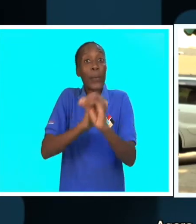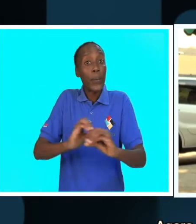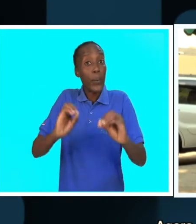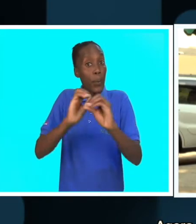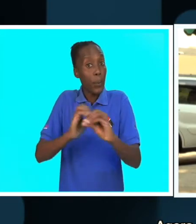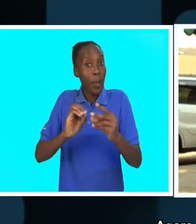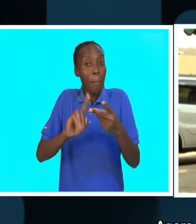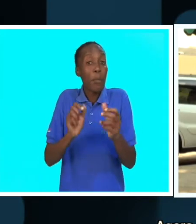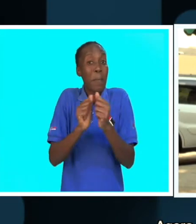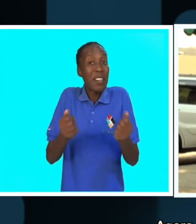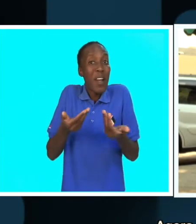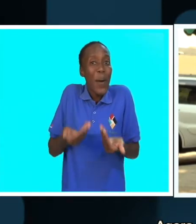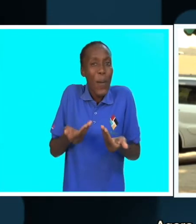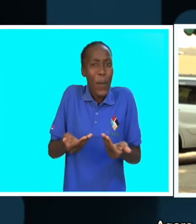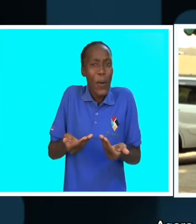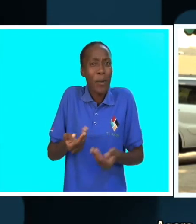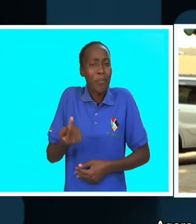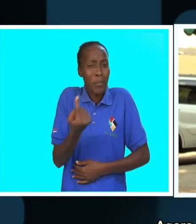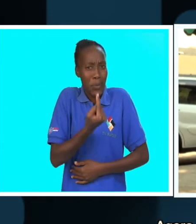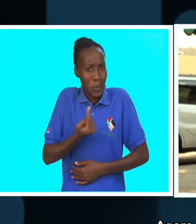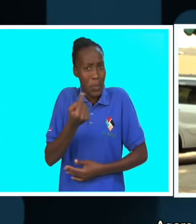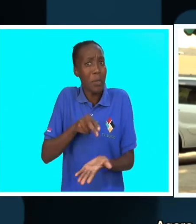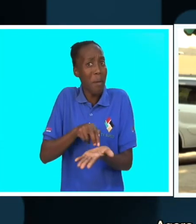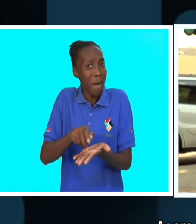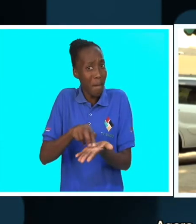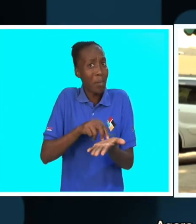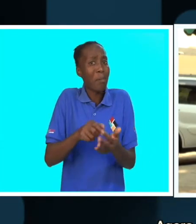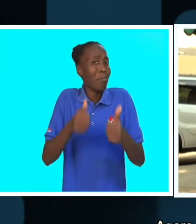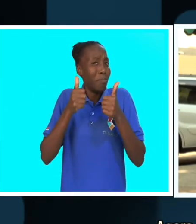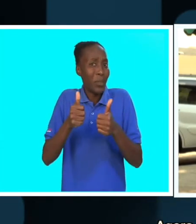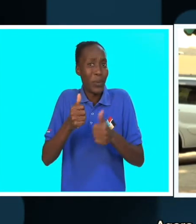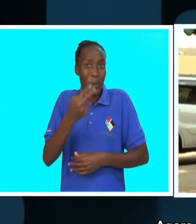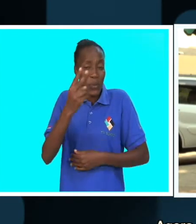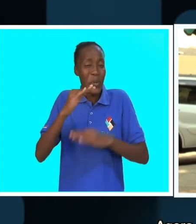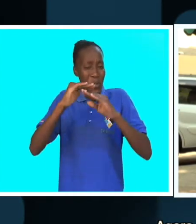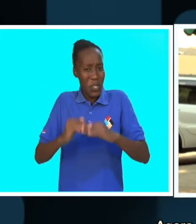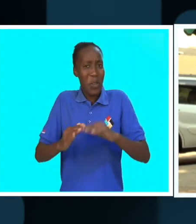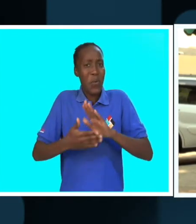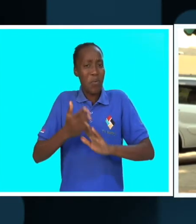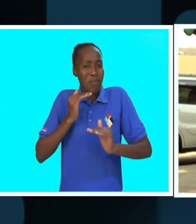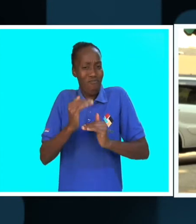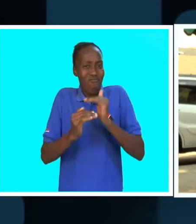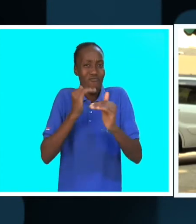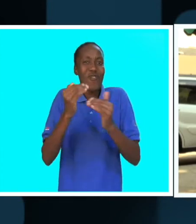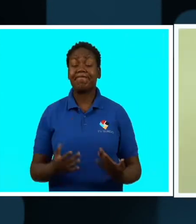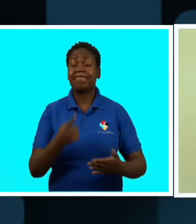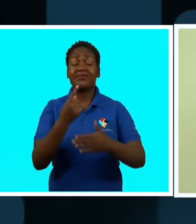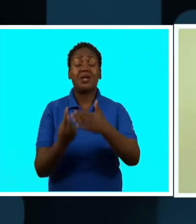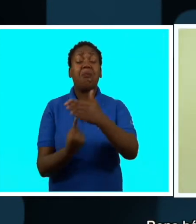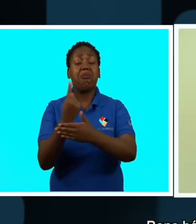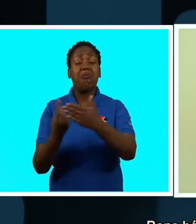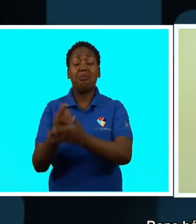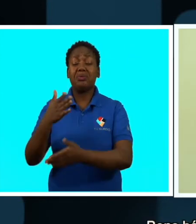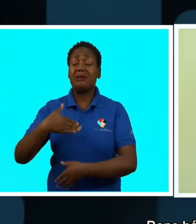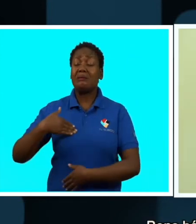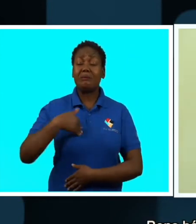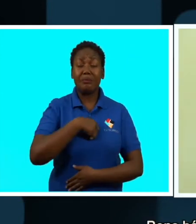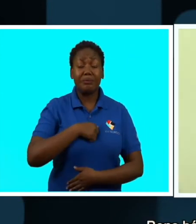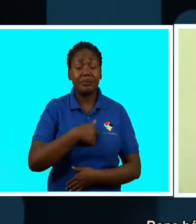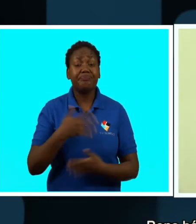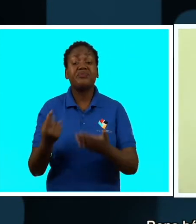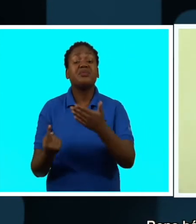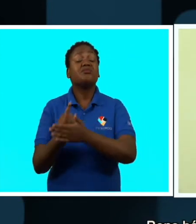E agora eu consigo andar, vejo a evolução da fisioterapia. Bons hábitos